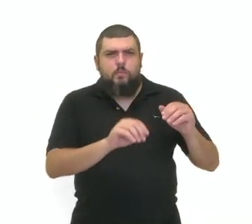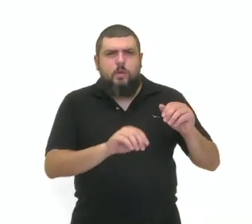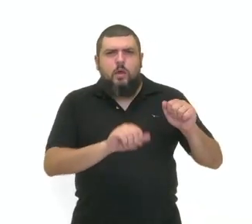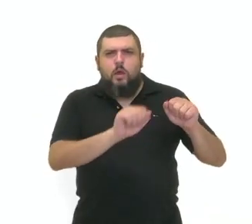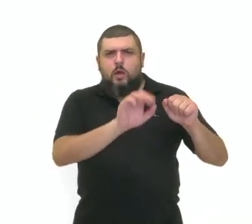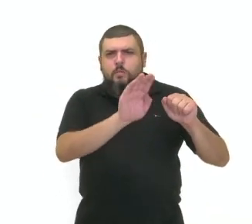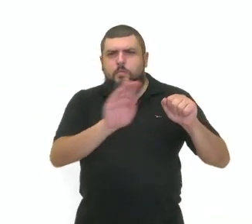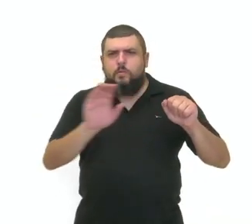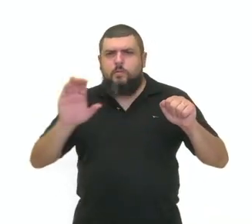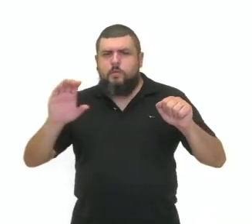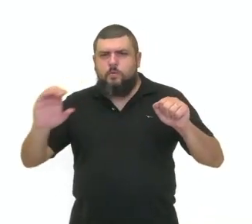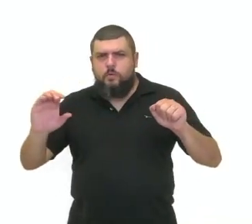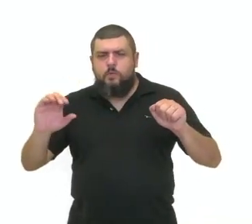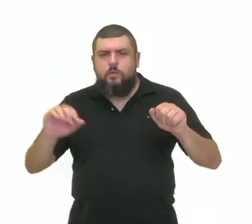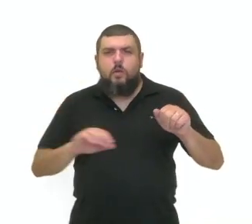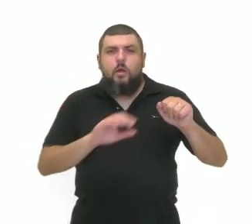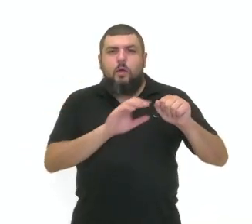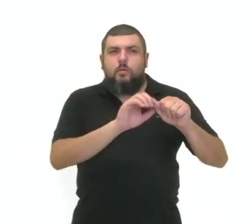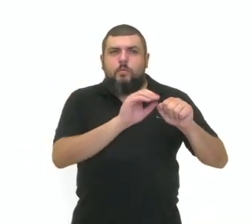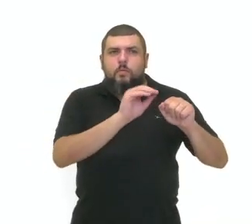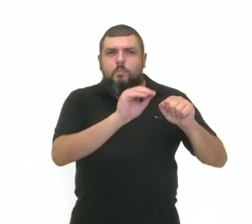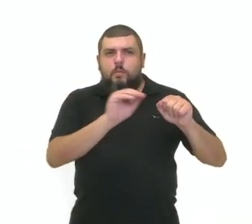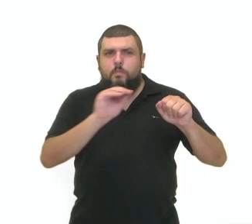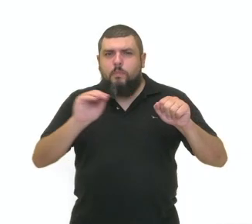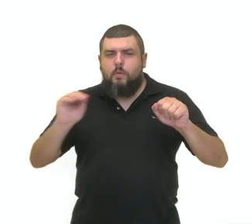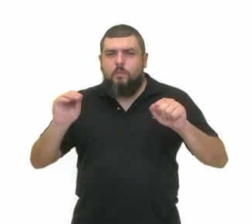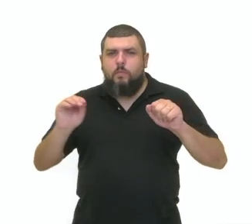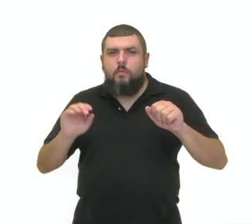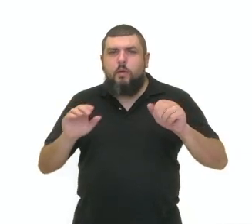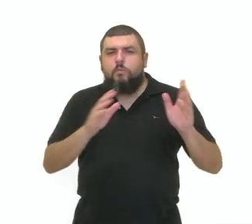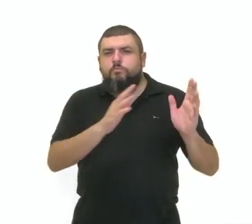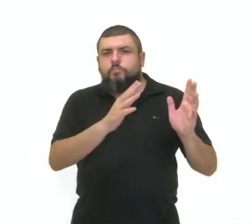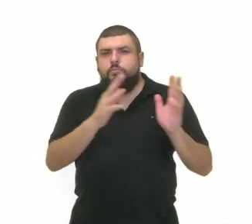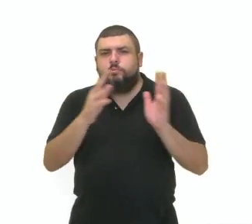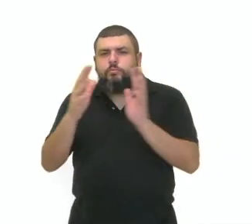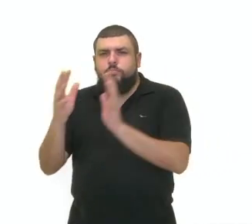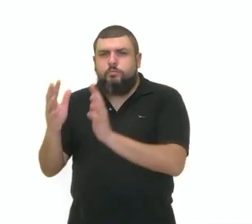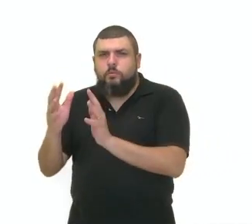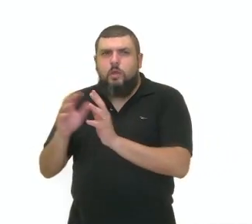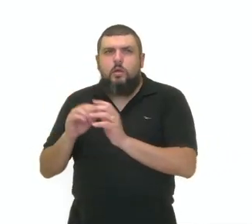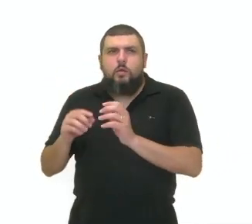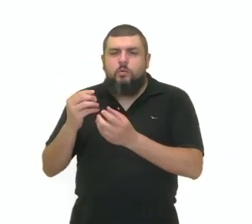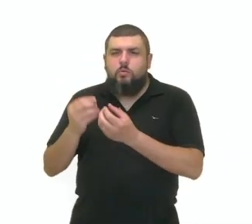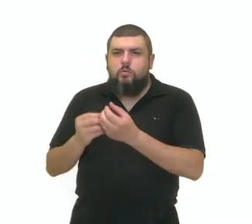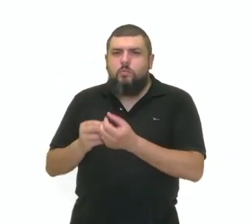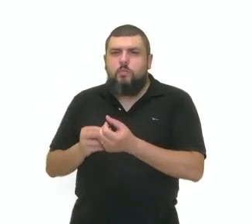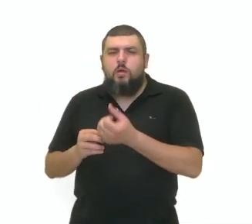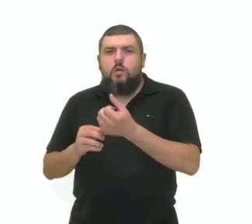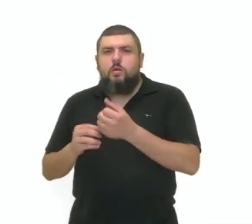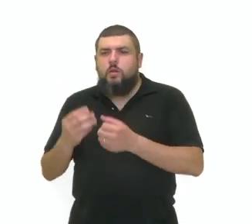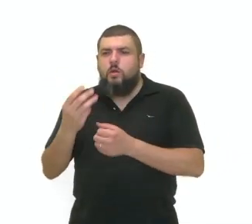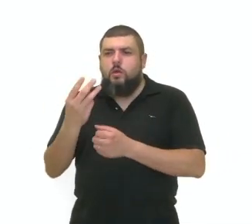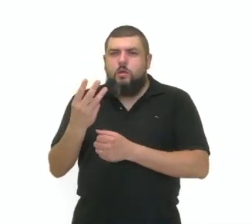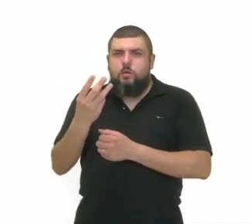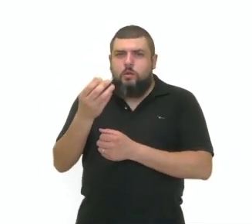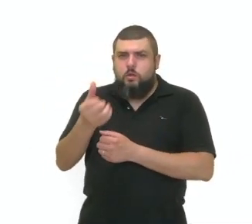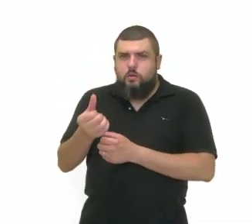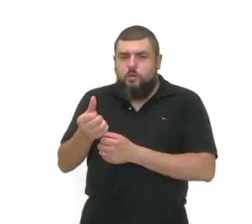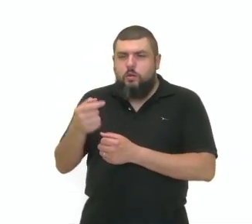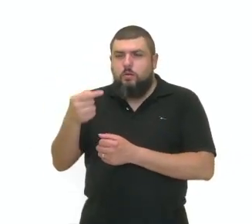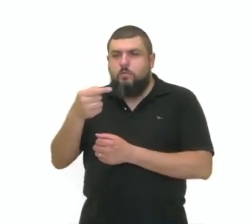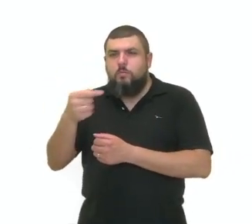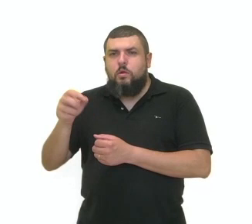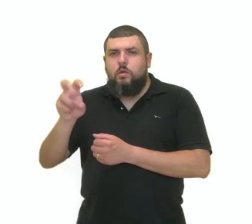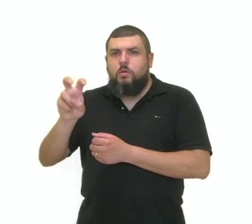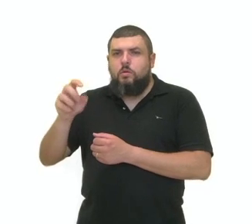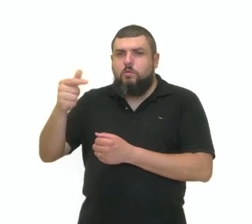o B menos 6 e o C 13, chegamos aqui à encruzilhada. 36 menos 52,